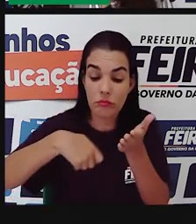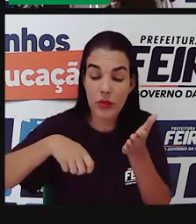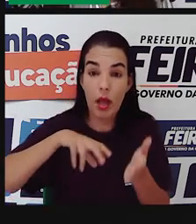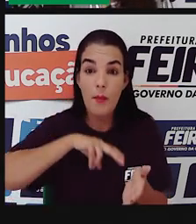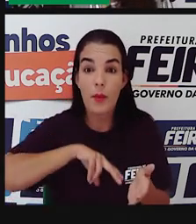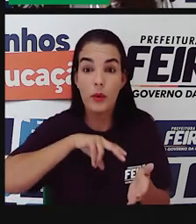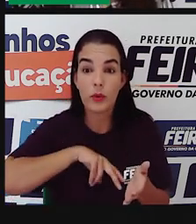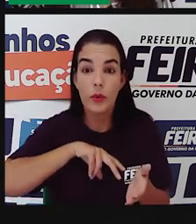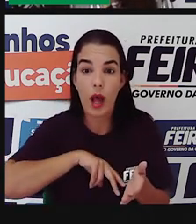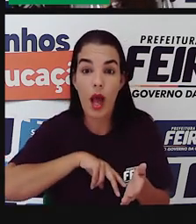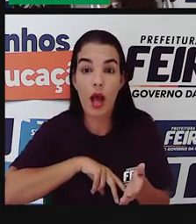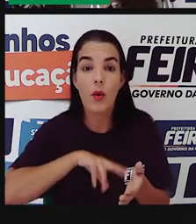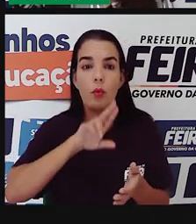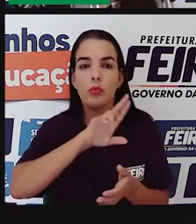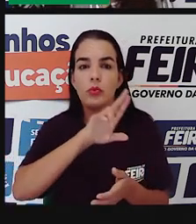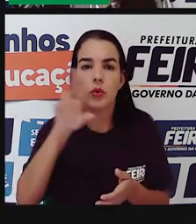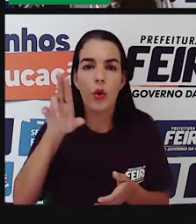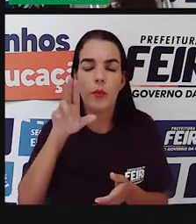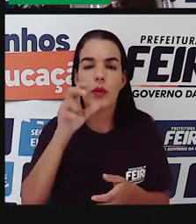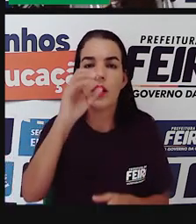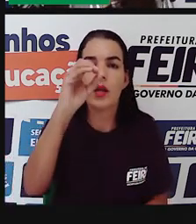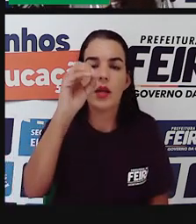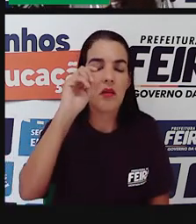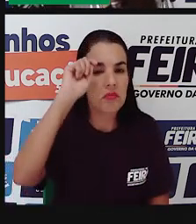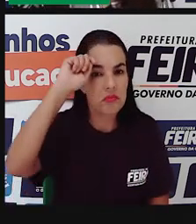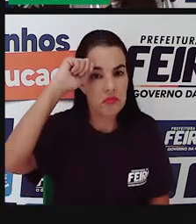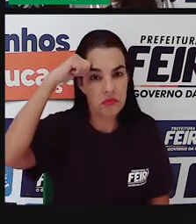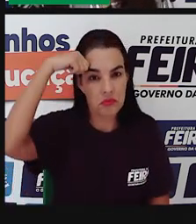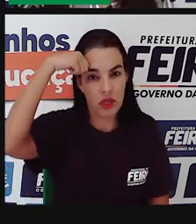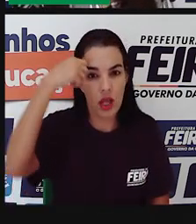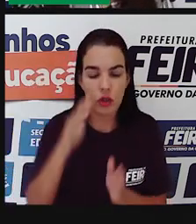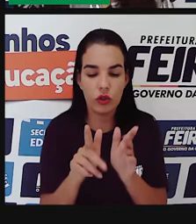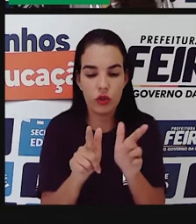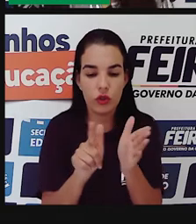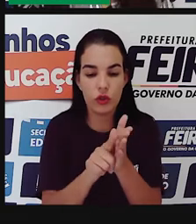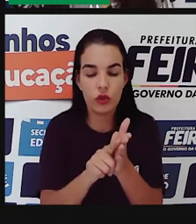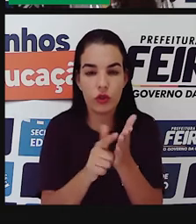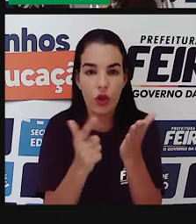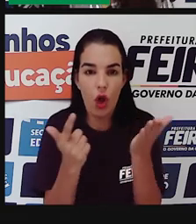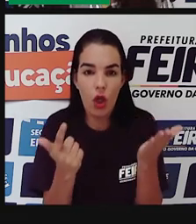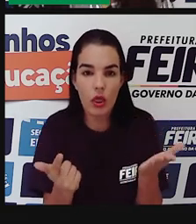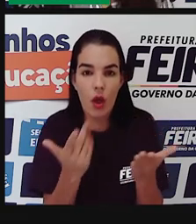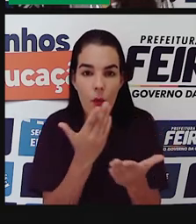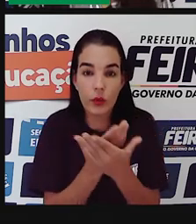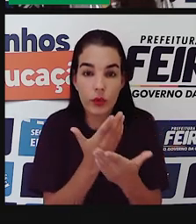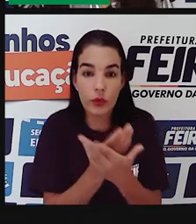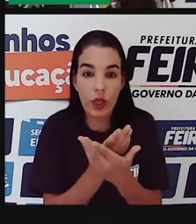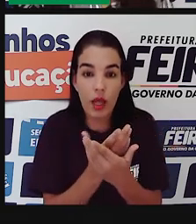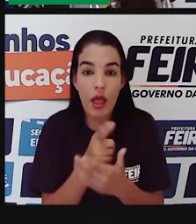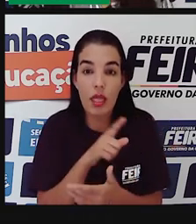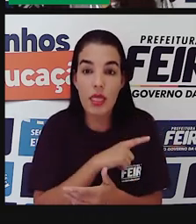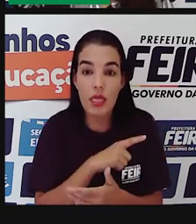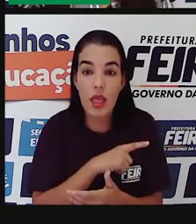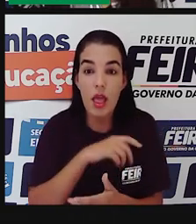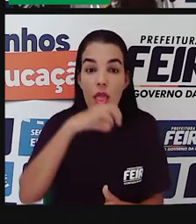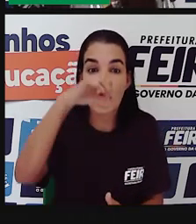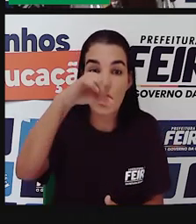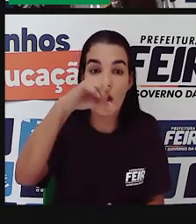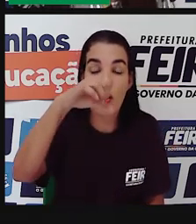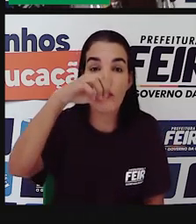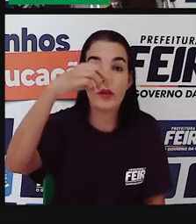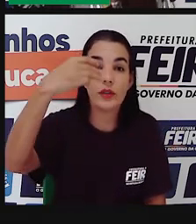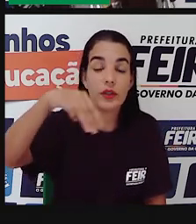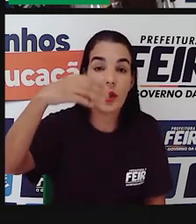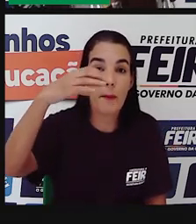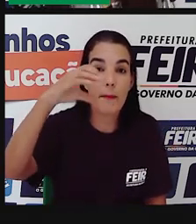Negro, né, o nome do periódico, Jornal Estudantil, lançado exatamente no dia 9 de março de 1911